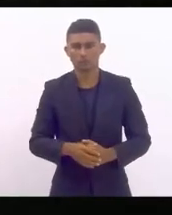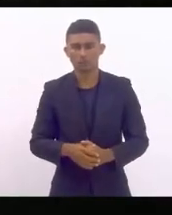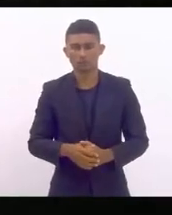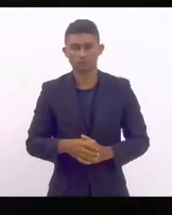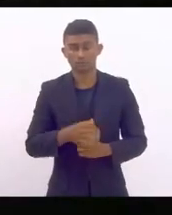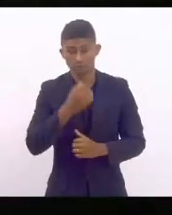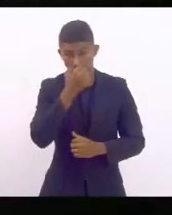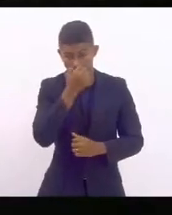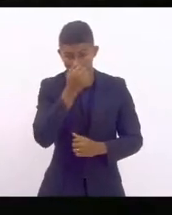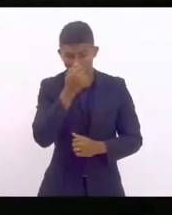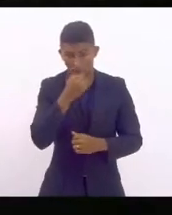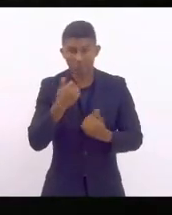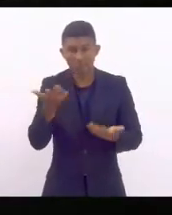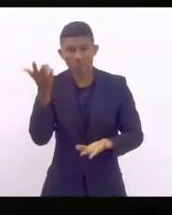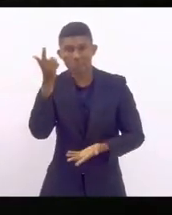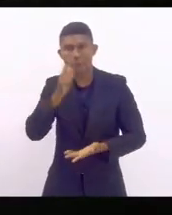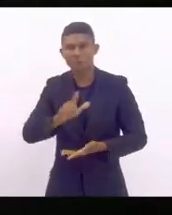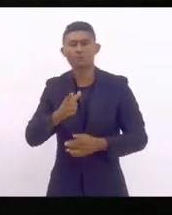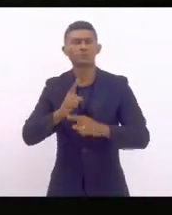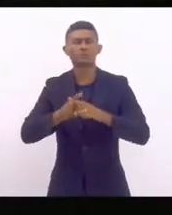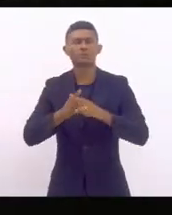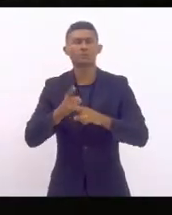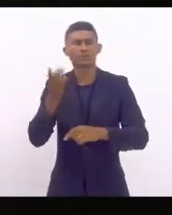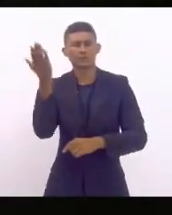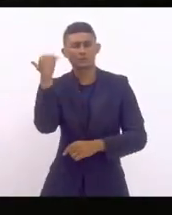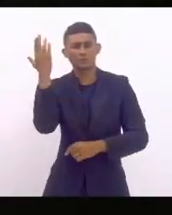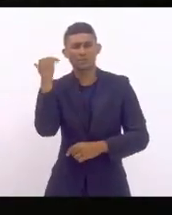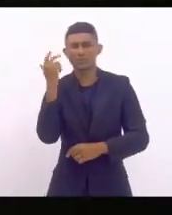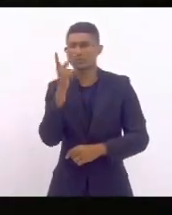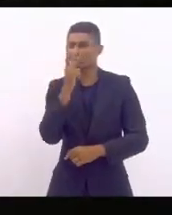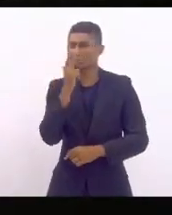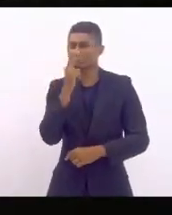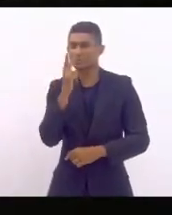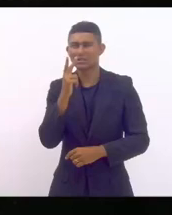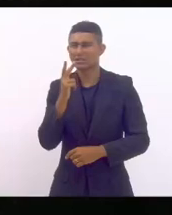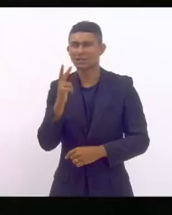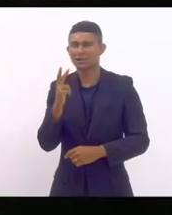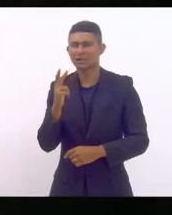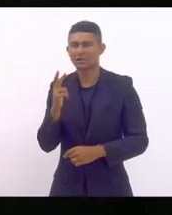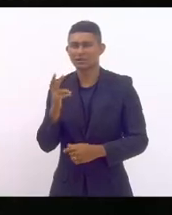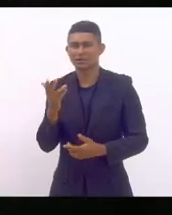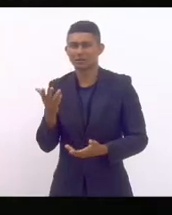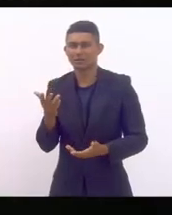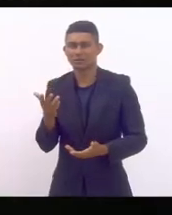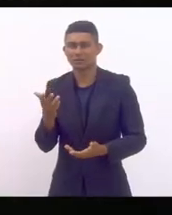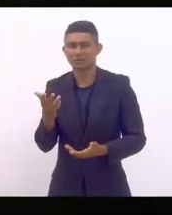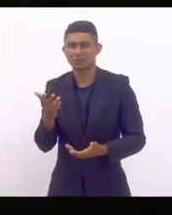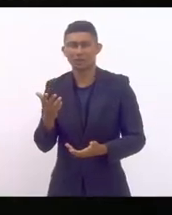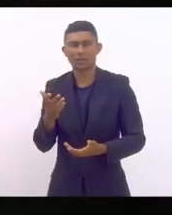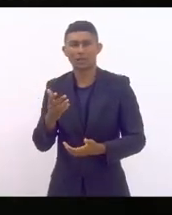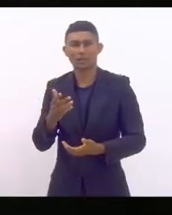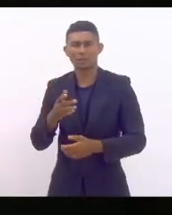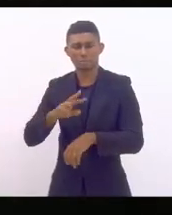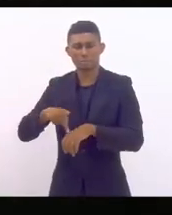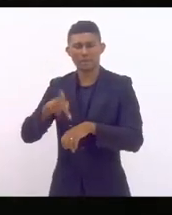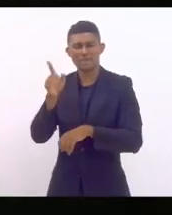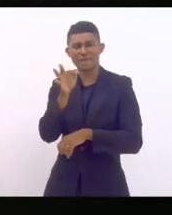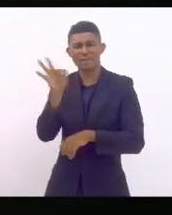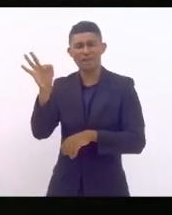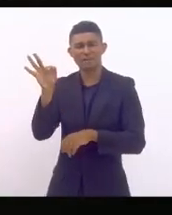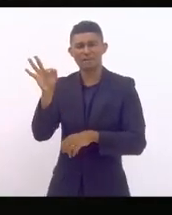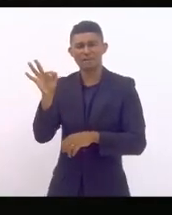rompimento exatamente com aquilo que você fazia é de forma totalmente afrancesada